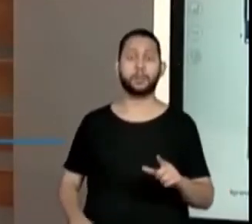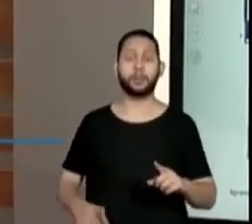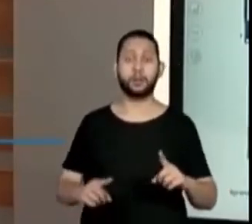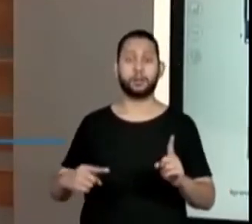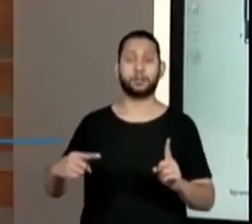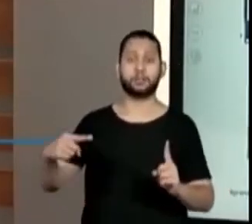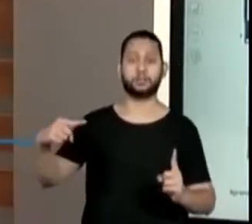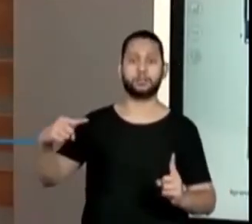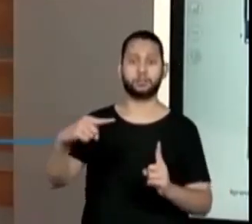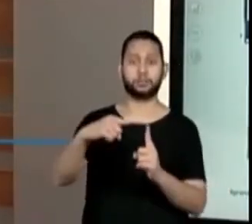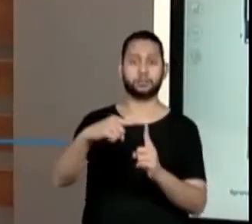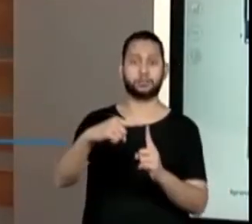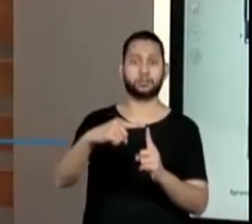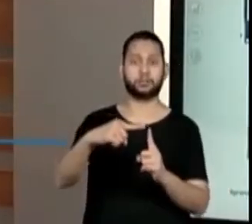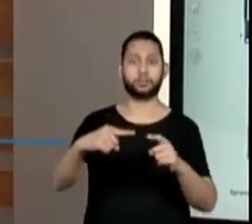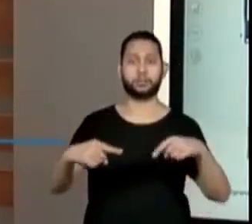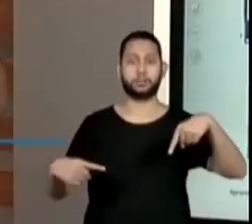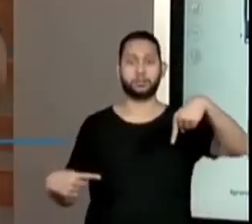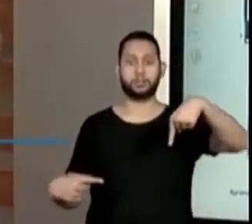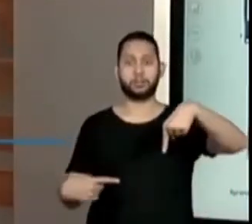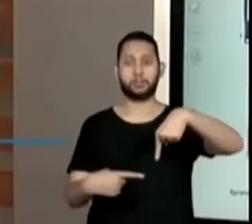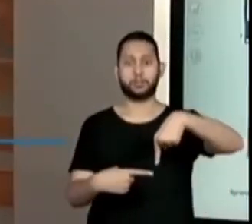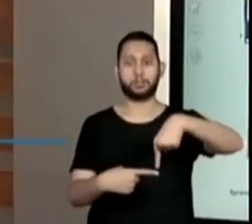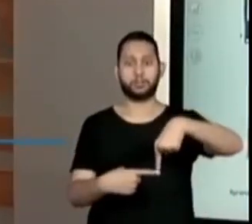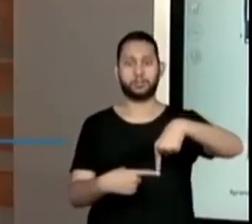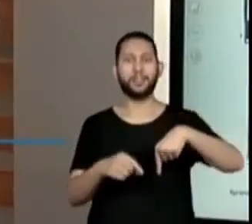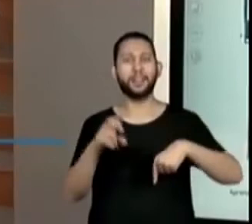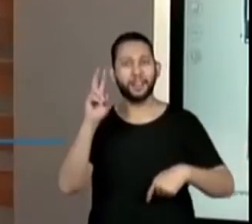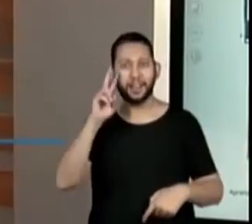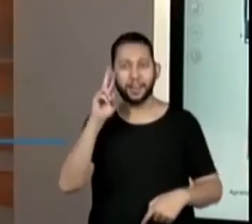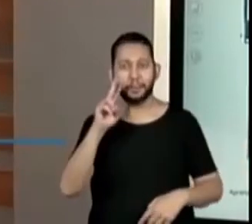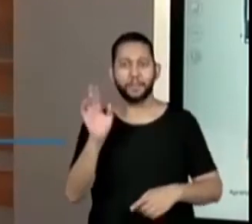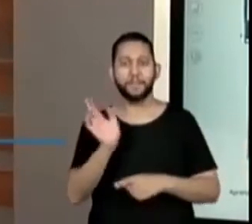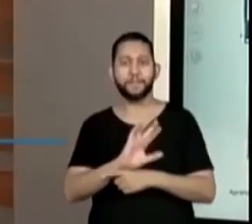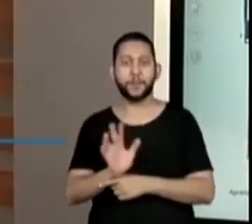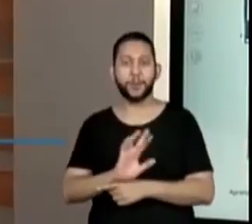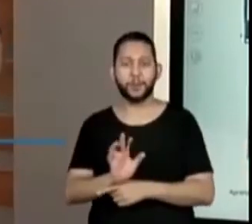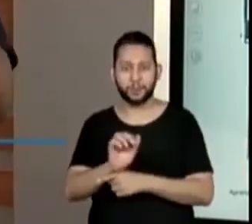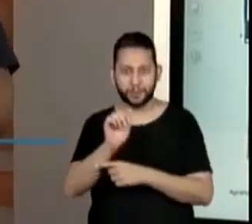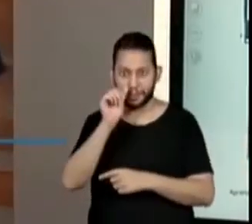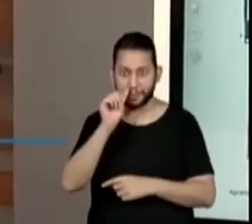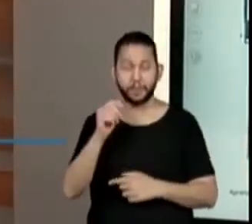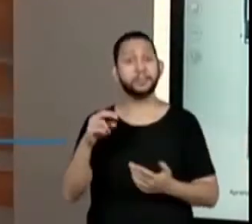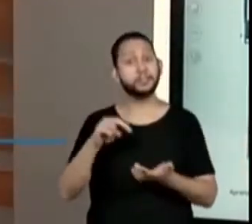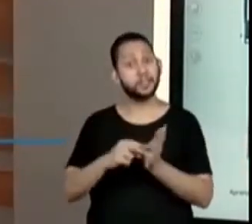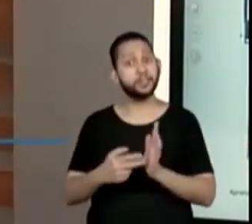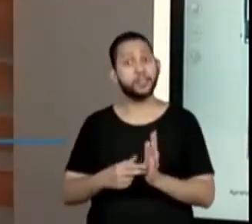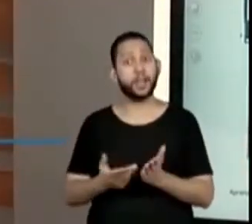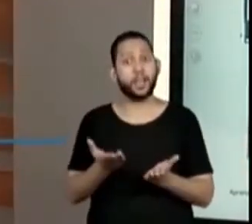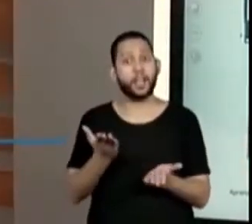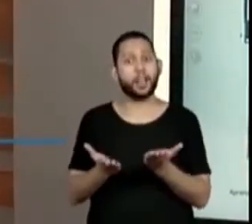paralelas, perfeitamente alinhados. Lembra do filme dos Vingadores? Perfeitamente